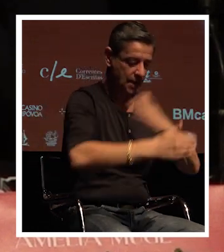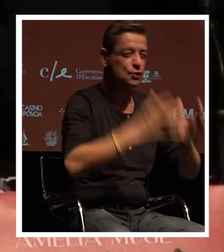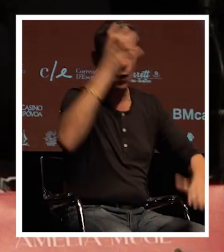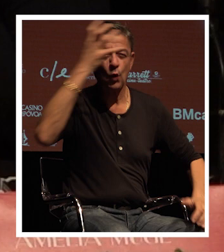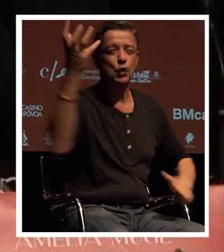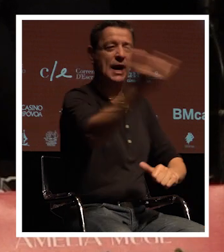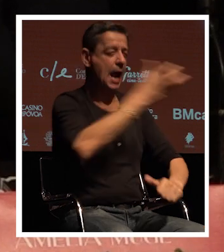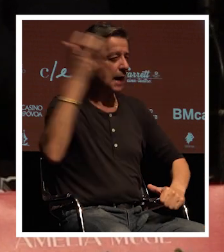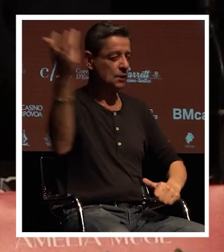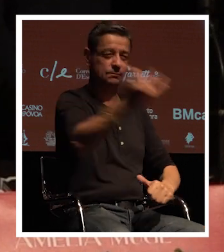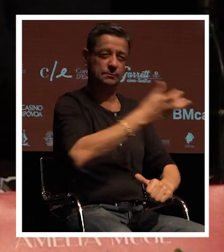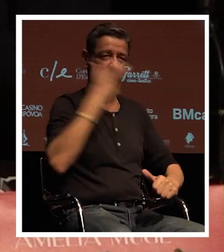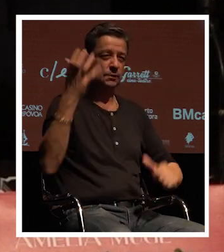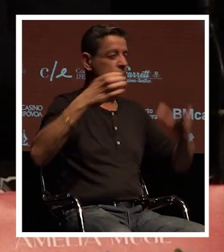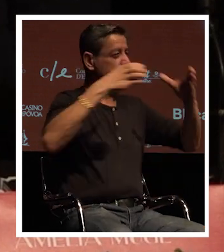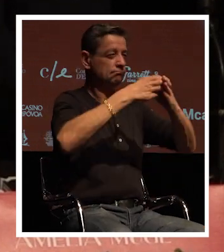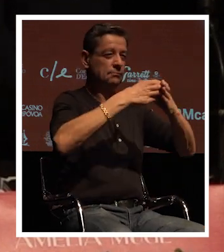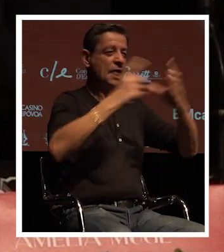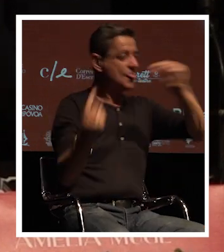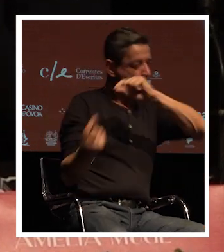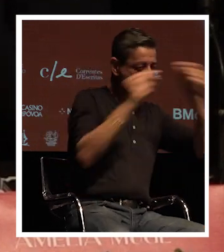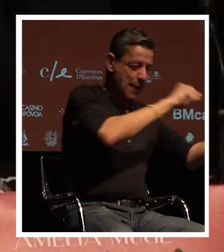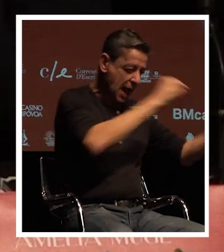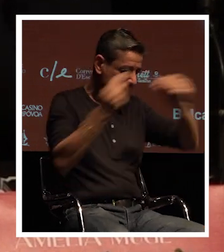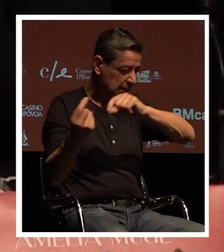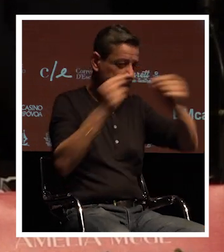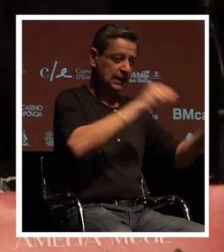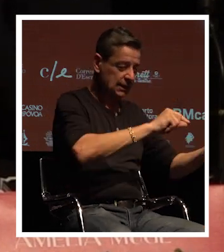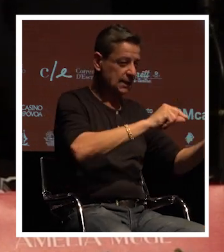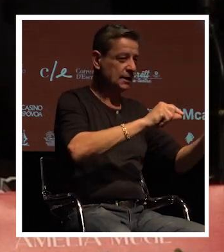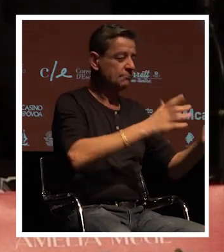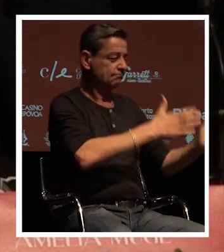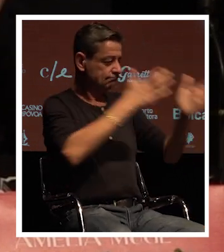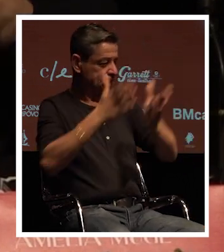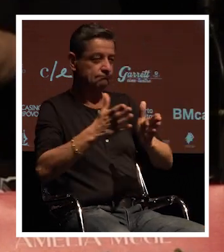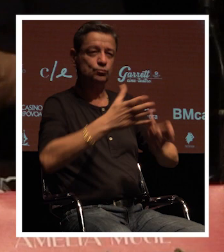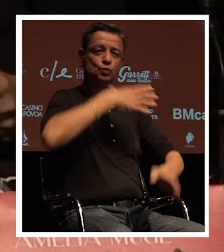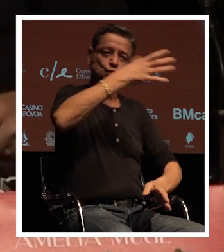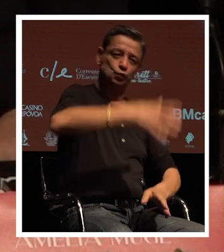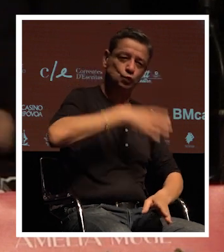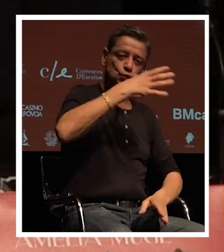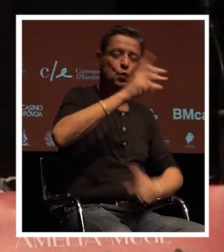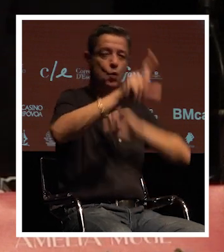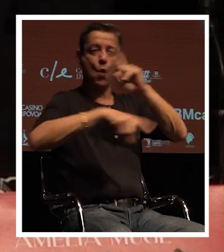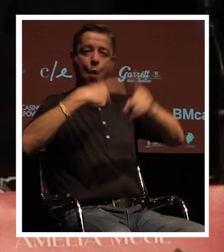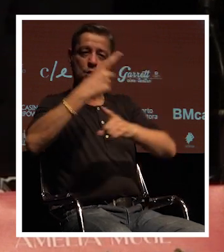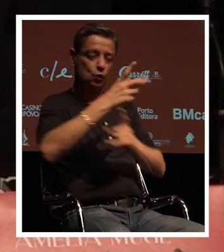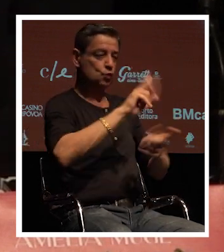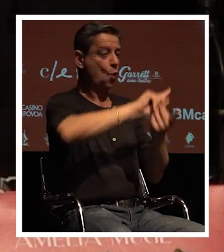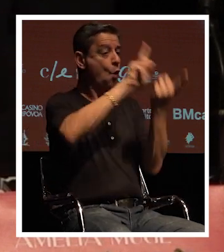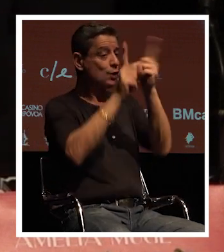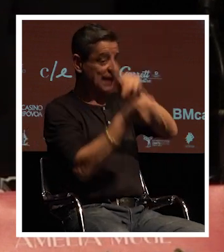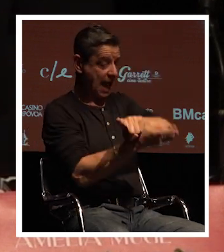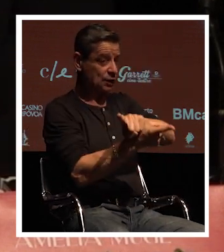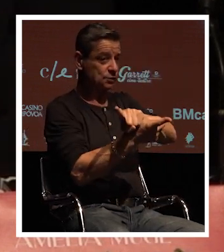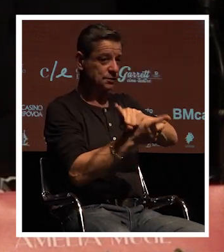culturais comissário de ciclos de debate cronista que fala do outro lado do palco dos outros lados contrários